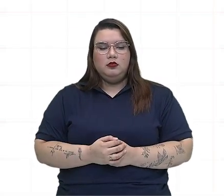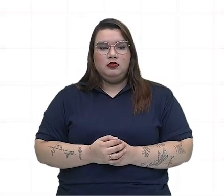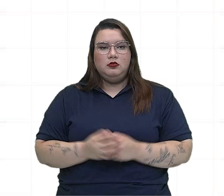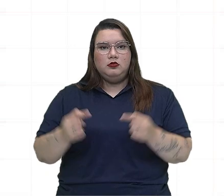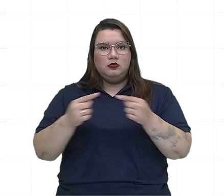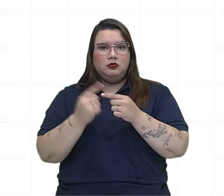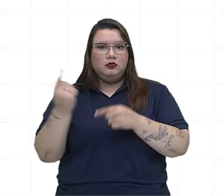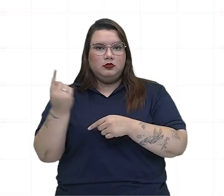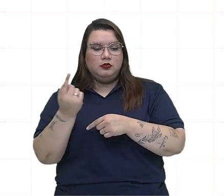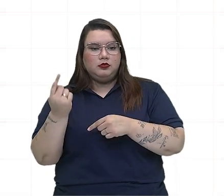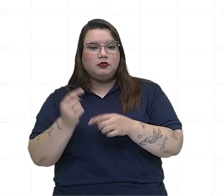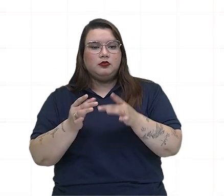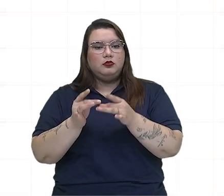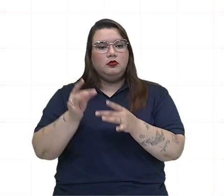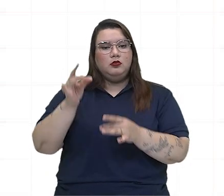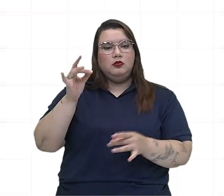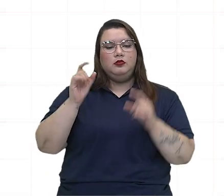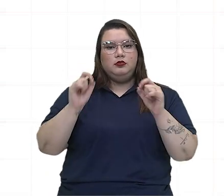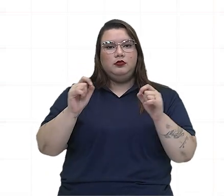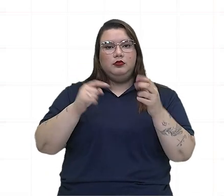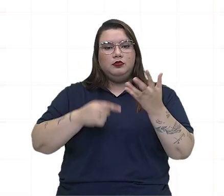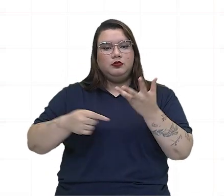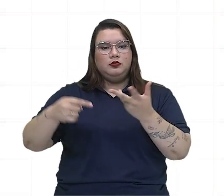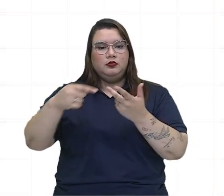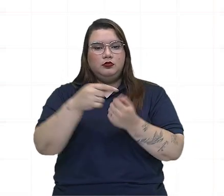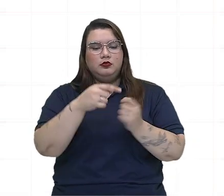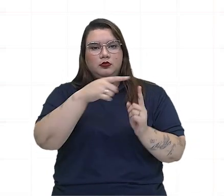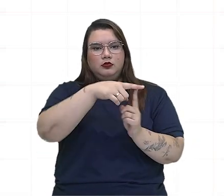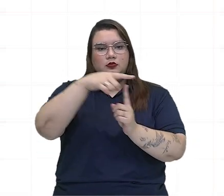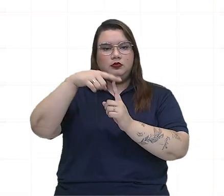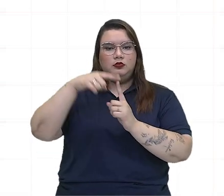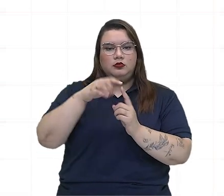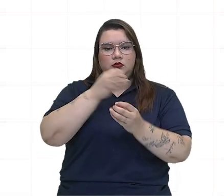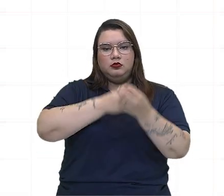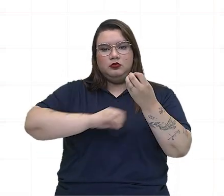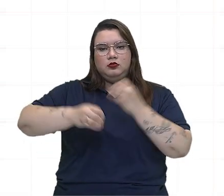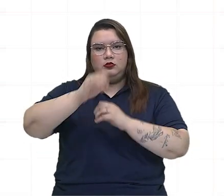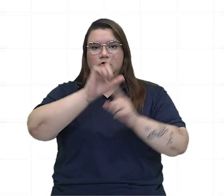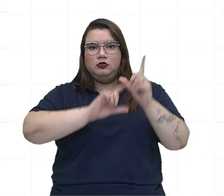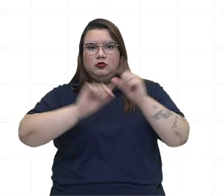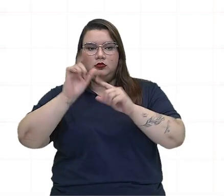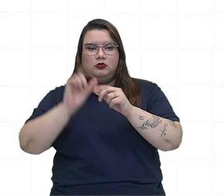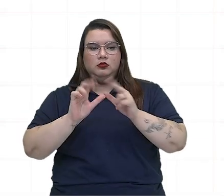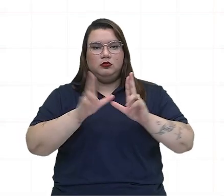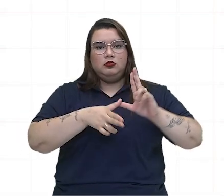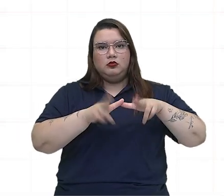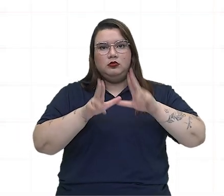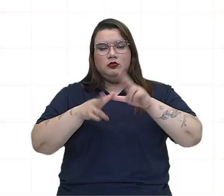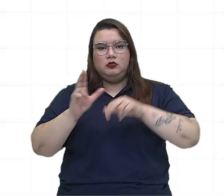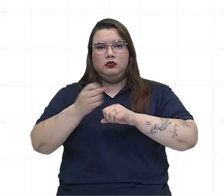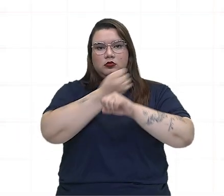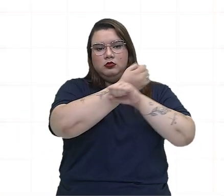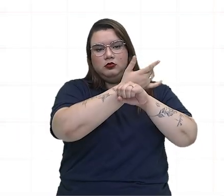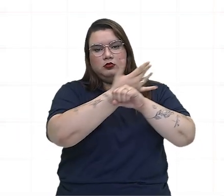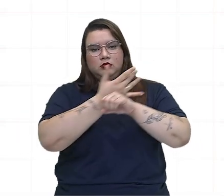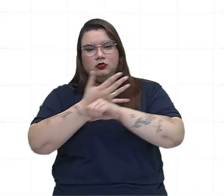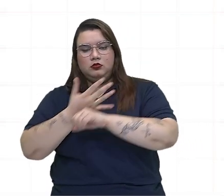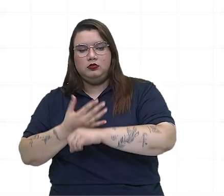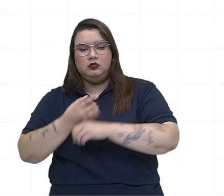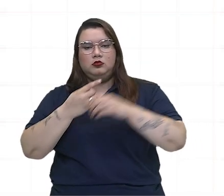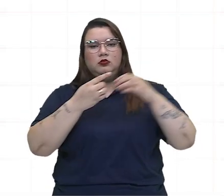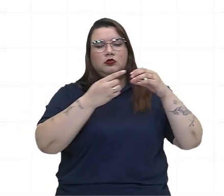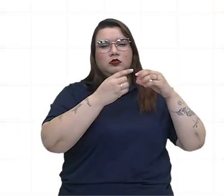físico-naturais, parte 1, e o detalhamento, corpos celestes, planetas, estrelas, satélites,